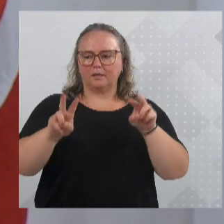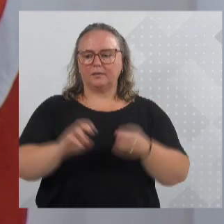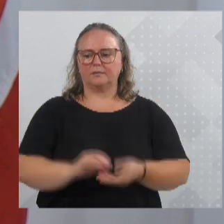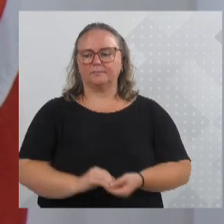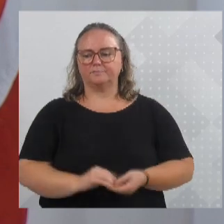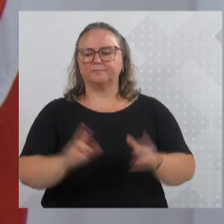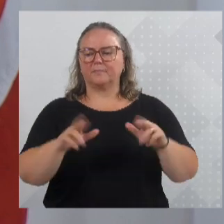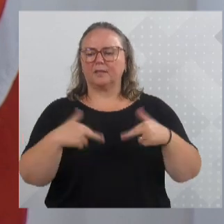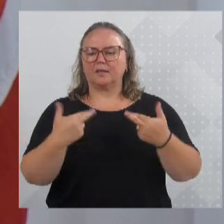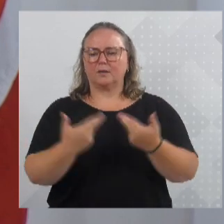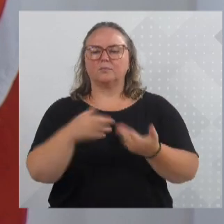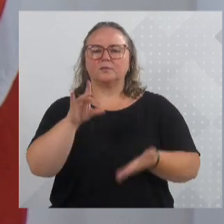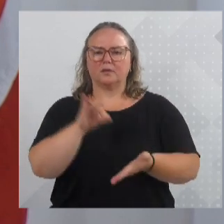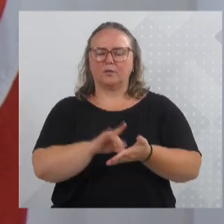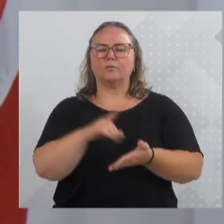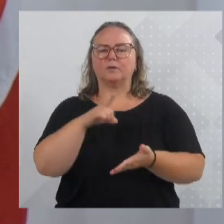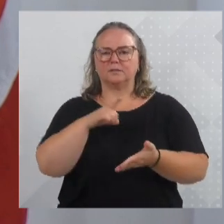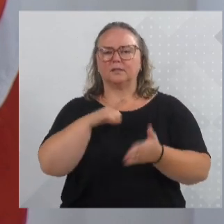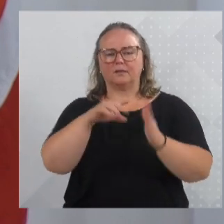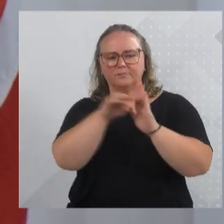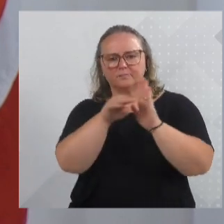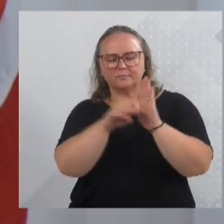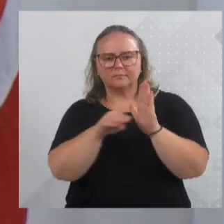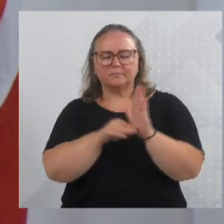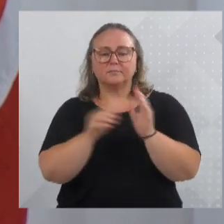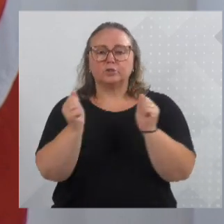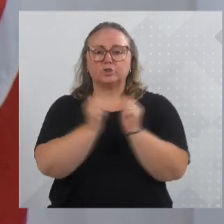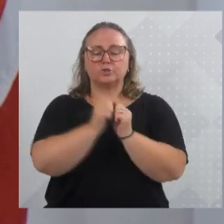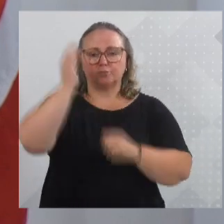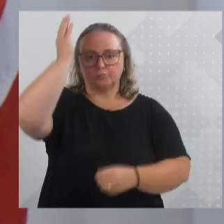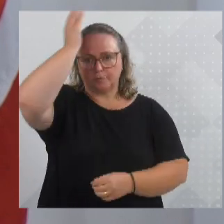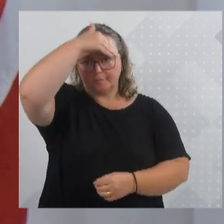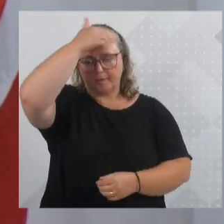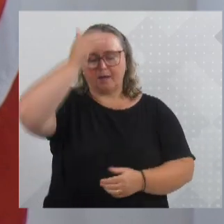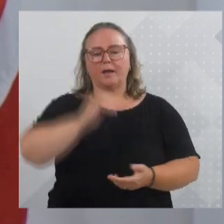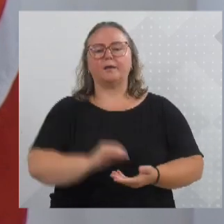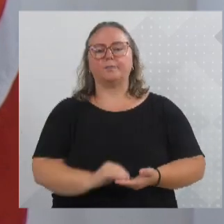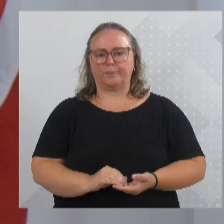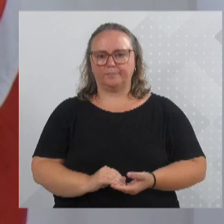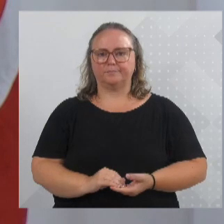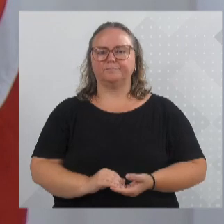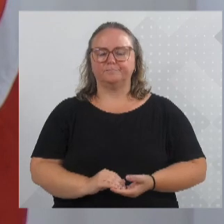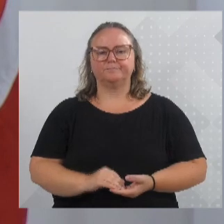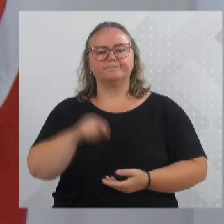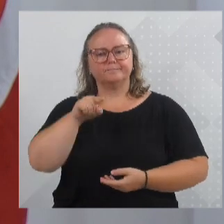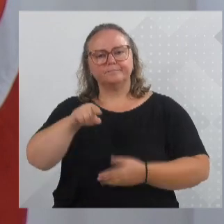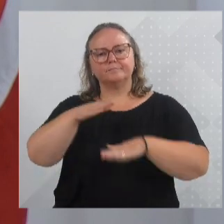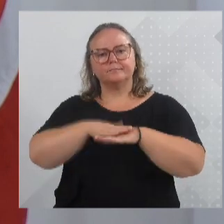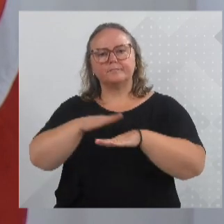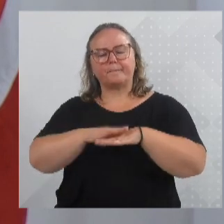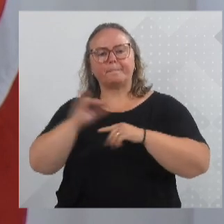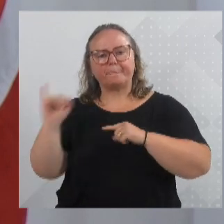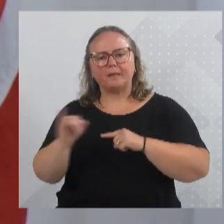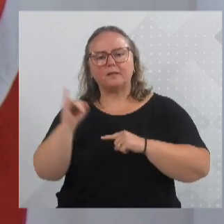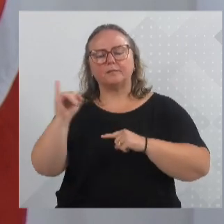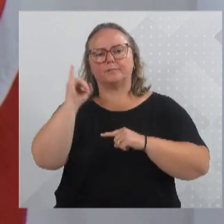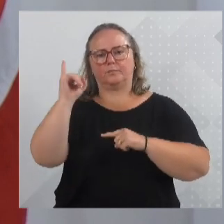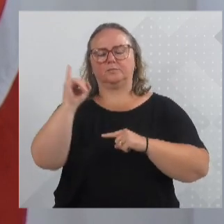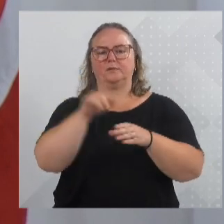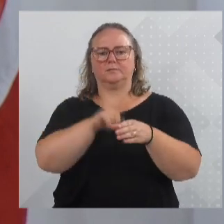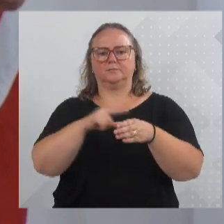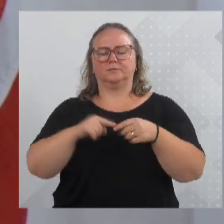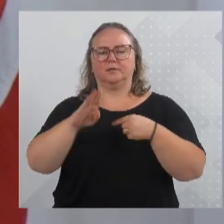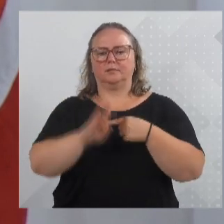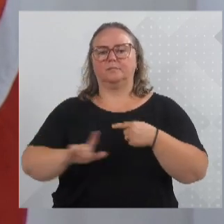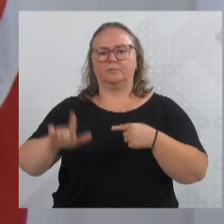reunião que tivemos e à assinatura de ordem de serviço com o prefeito Mário. Isso é uma ação muito importante para o estado de Blumenau e